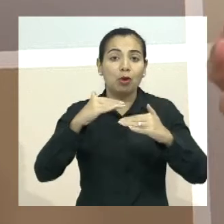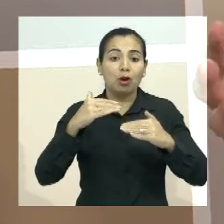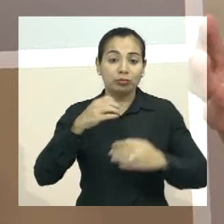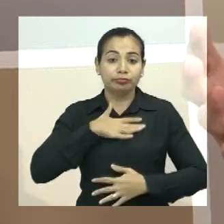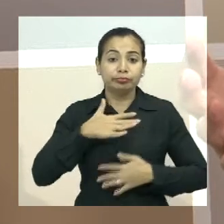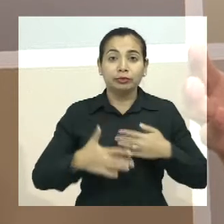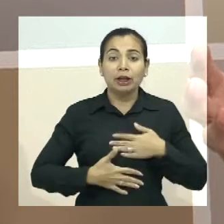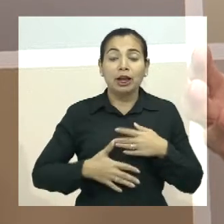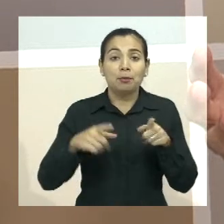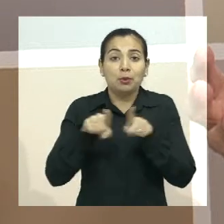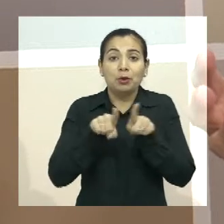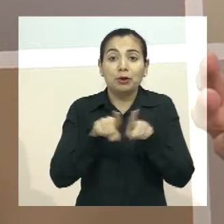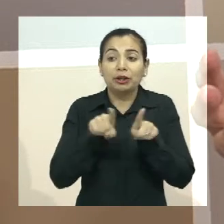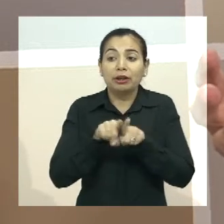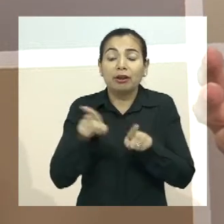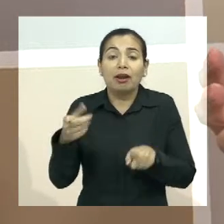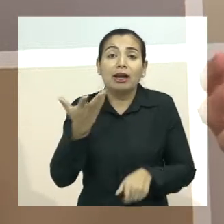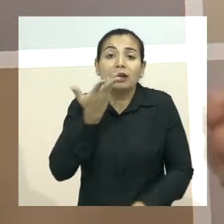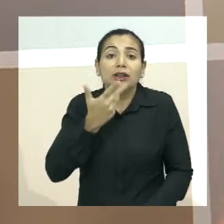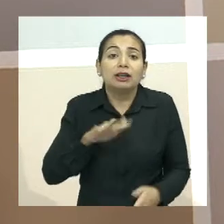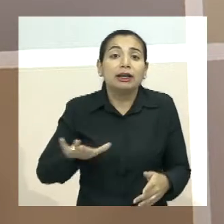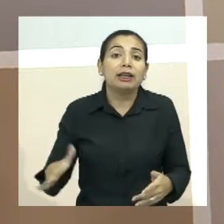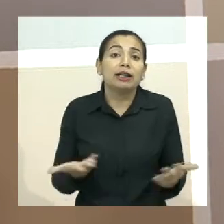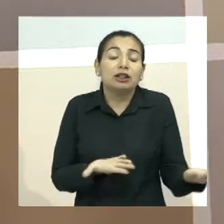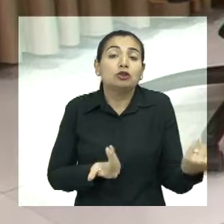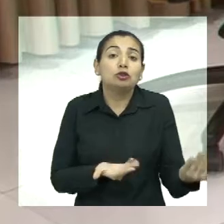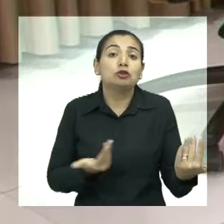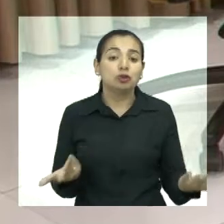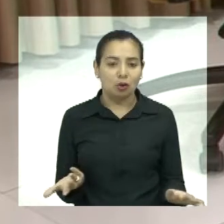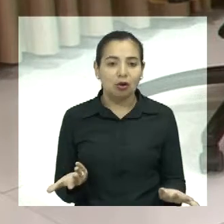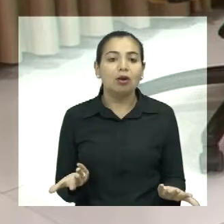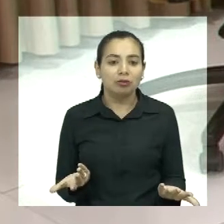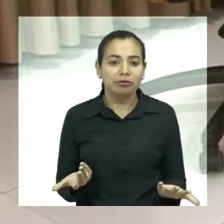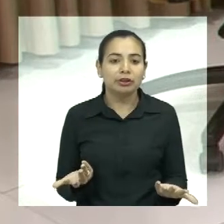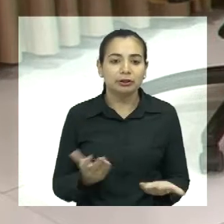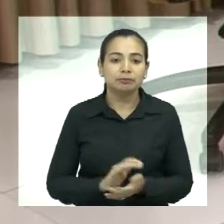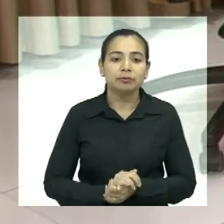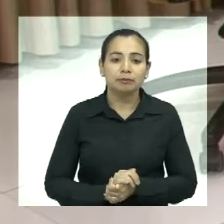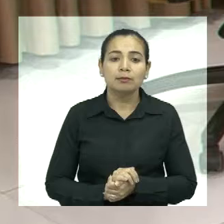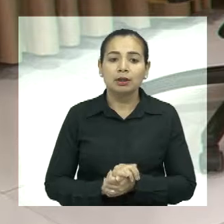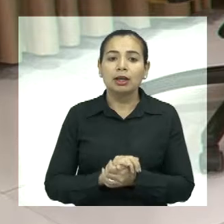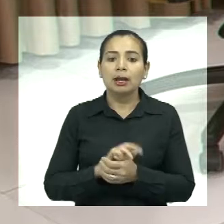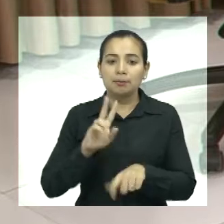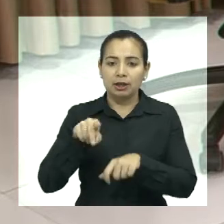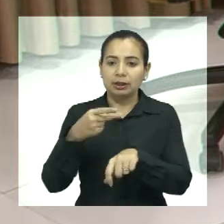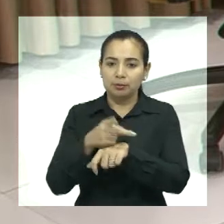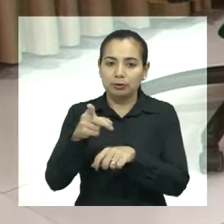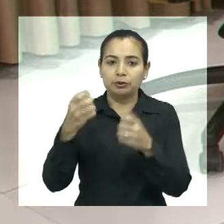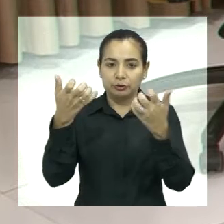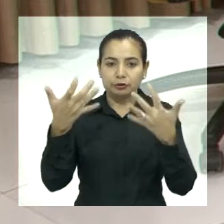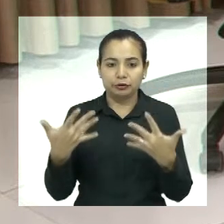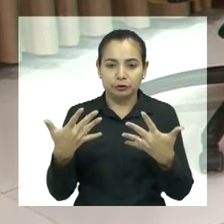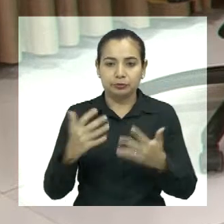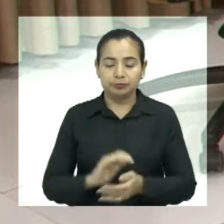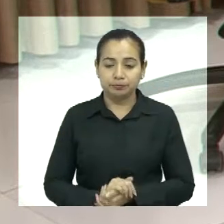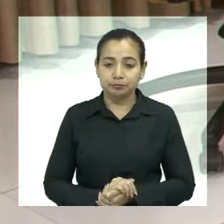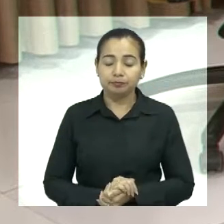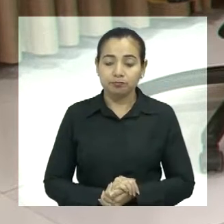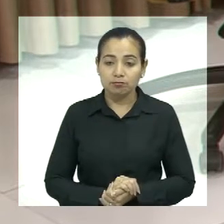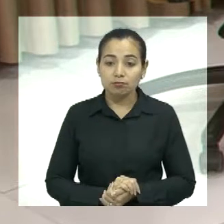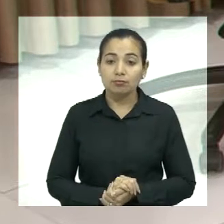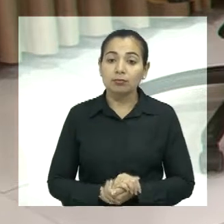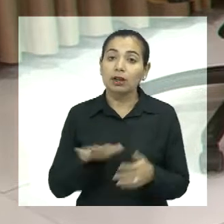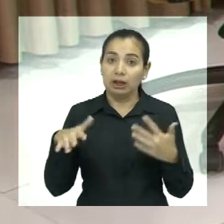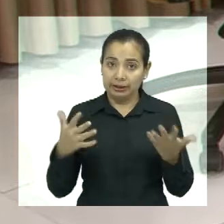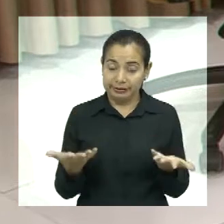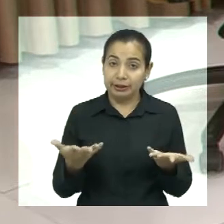bacia, a pelvis está preparada ainda. Era isso que eu ia perguntar em relação da idade, mas em seguida, o senhor conclui, em seguida o senhor nos explica. Tá Pode concluir. Então,